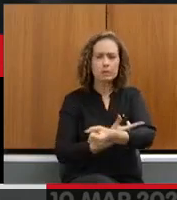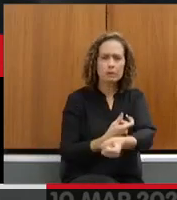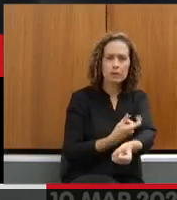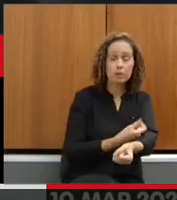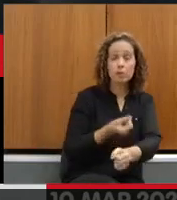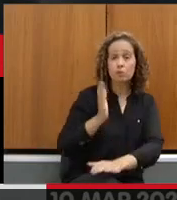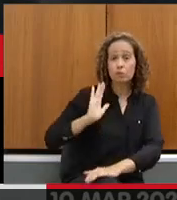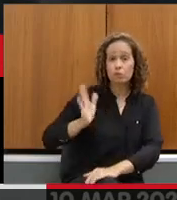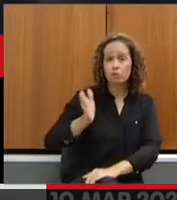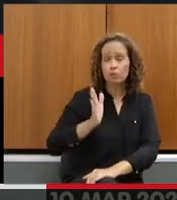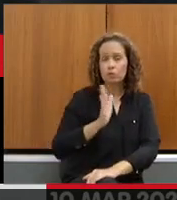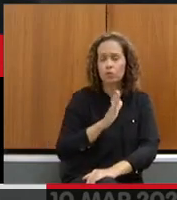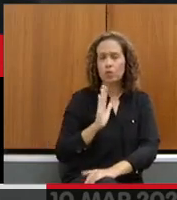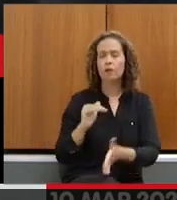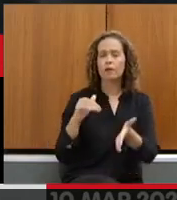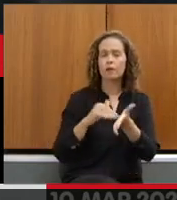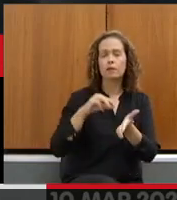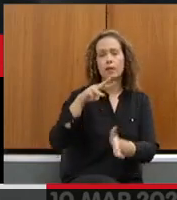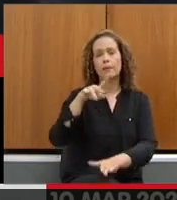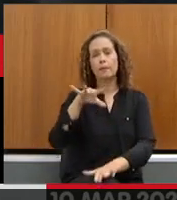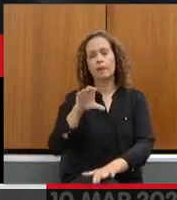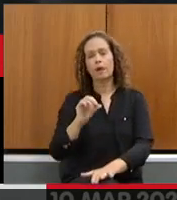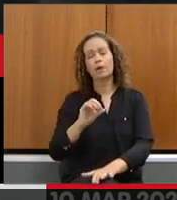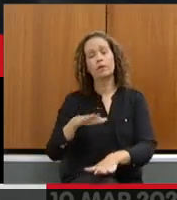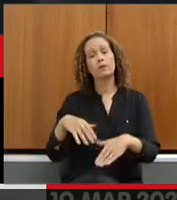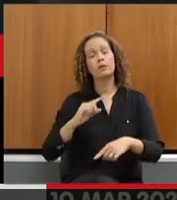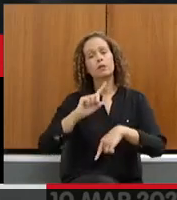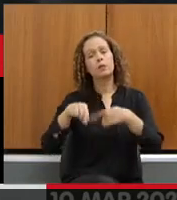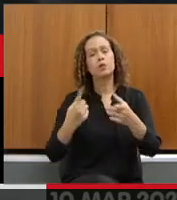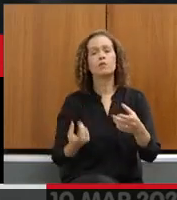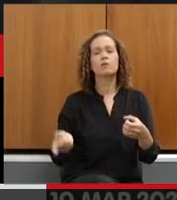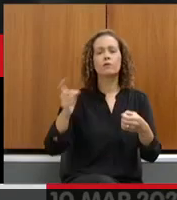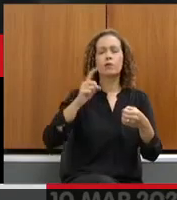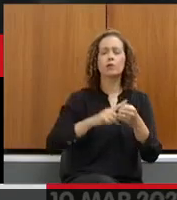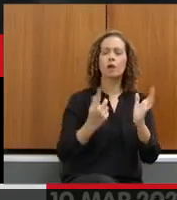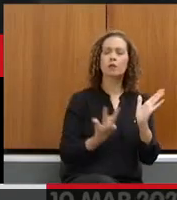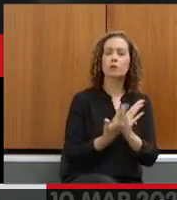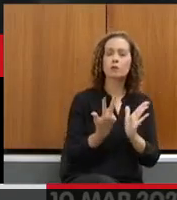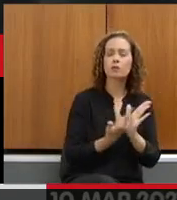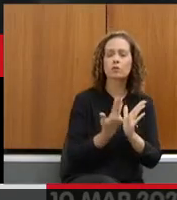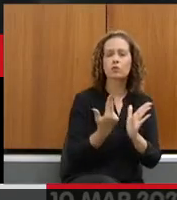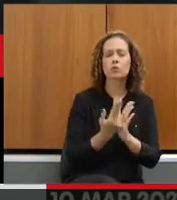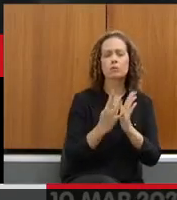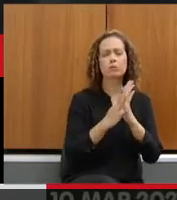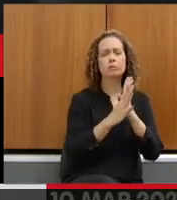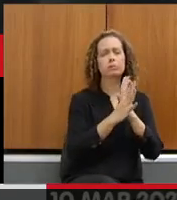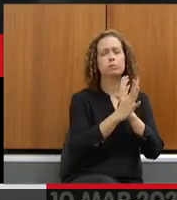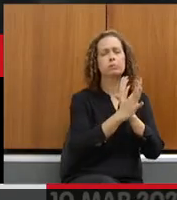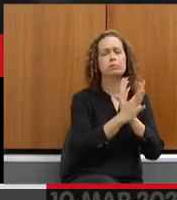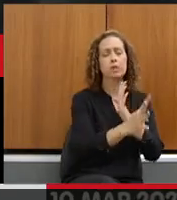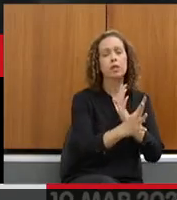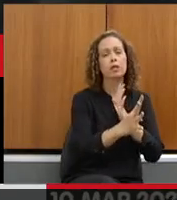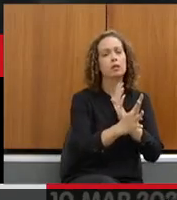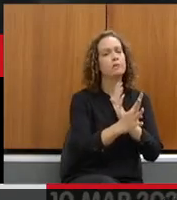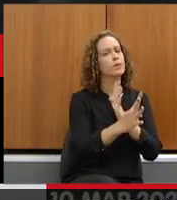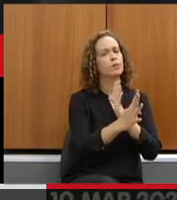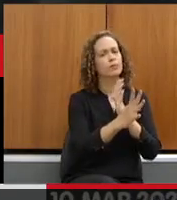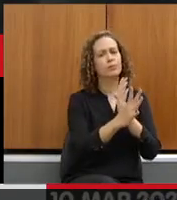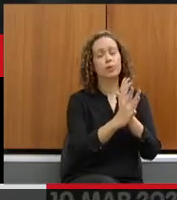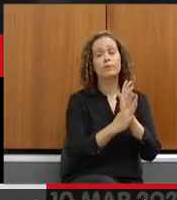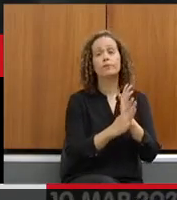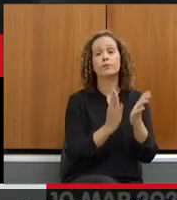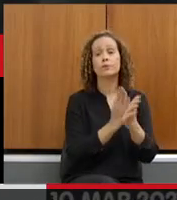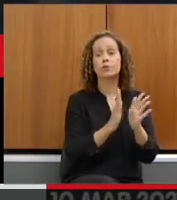nós temos antes para poder voltar a ter a cirurgias e acabar com as filas que estão aumentando